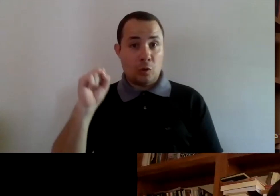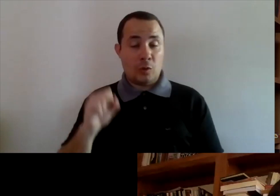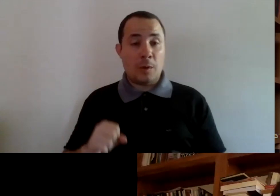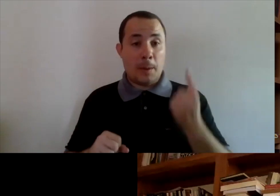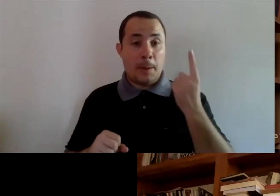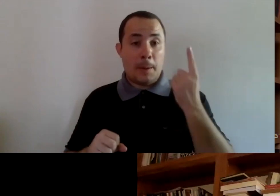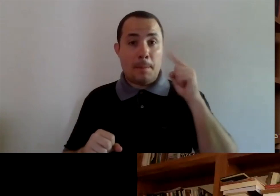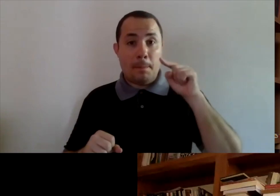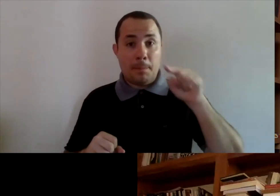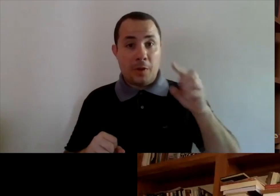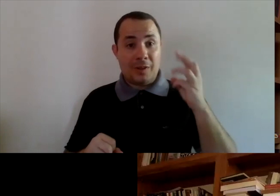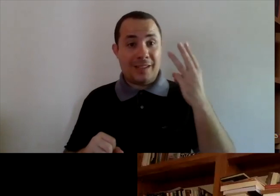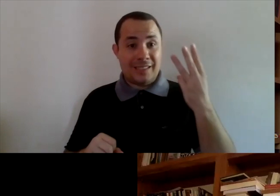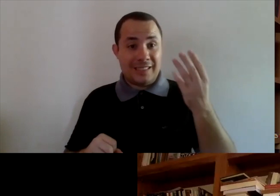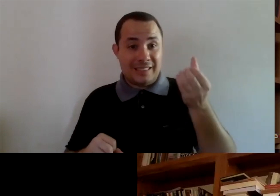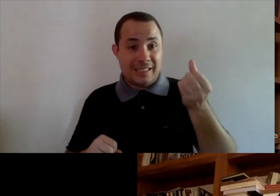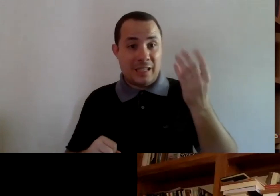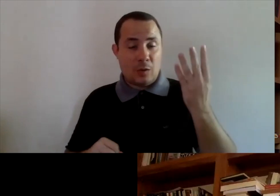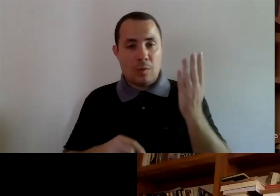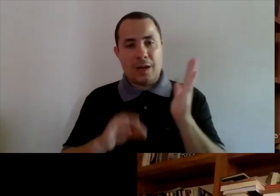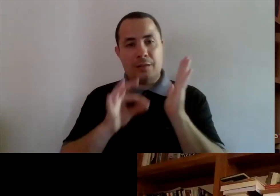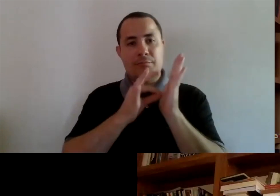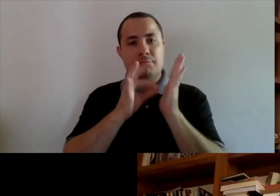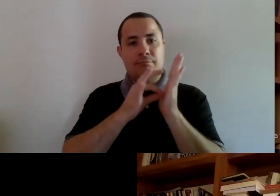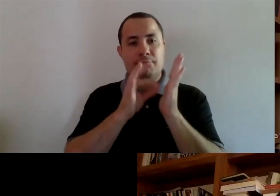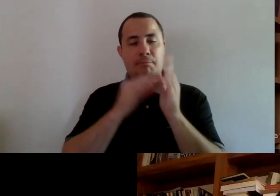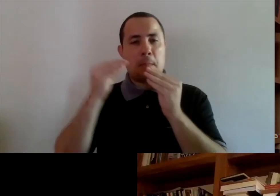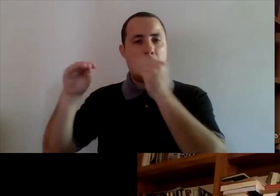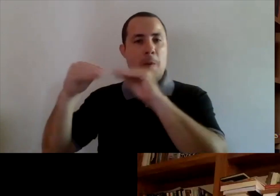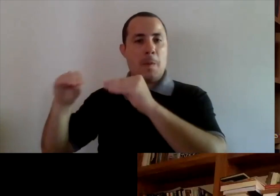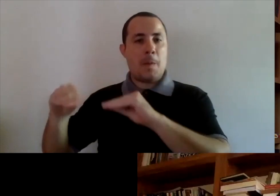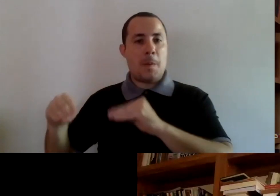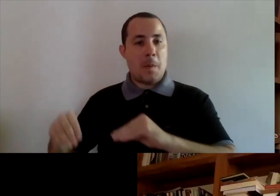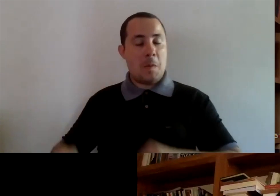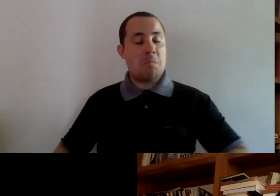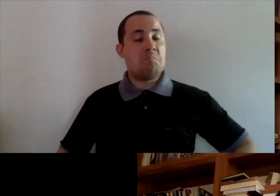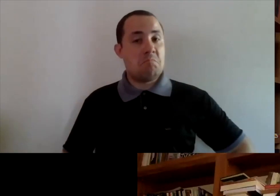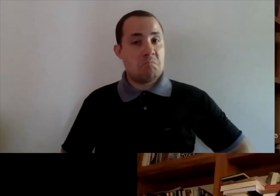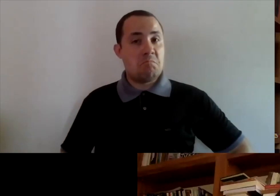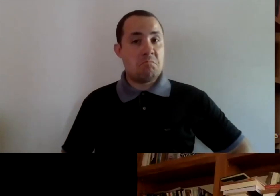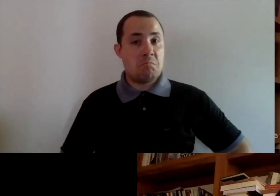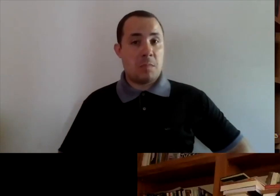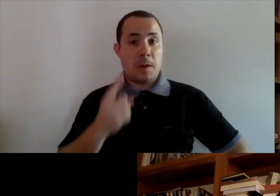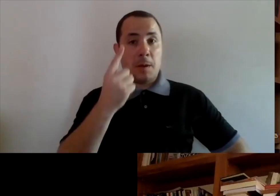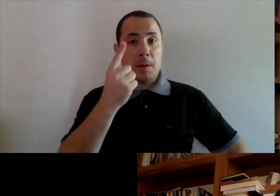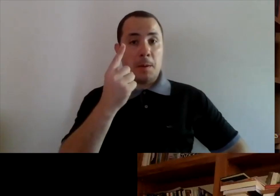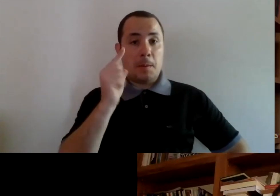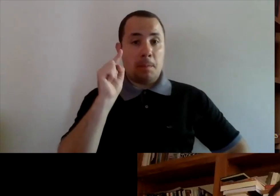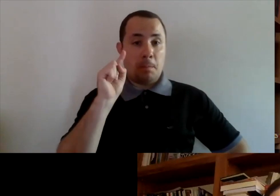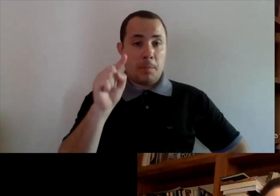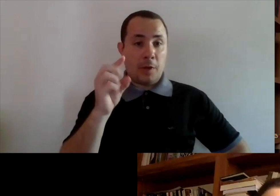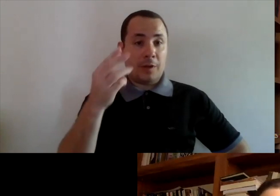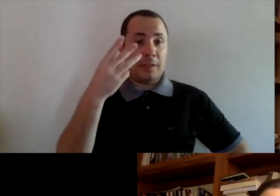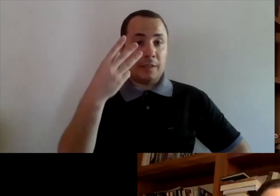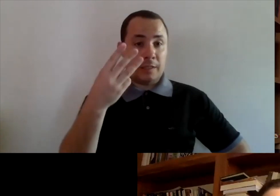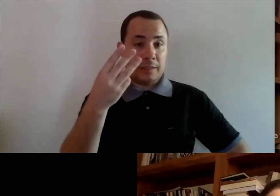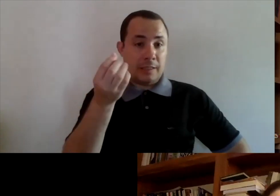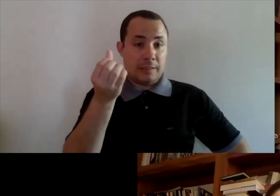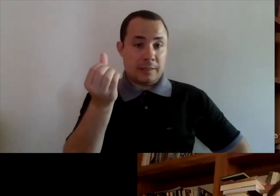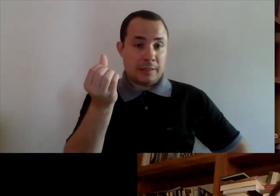1.364 livros foram inscritos no prêmio, 1.364, né? Vou até anotar no chat aqui para ficar mais fácil de